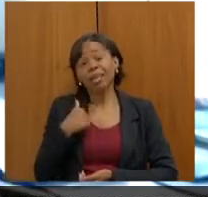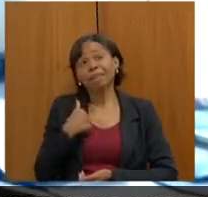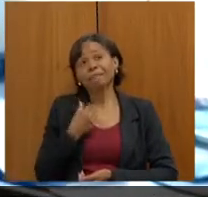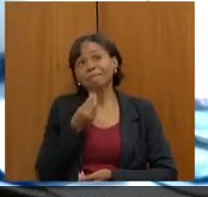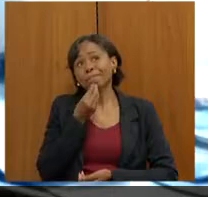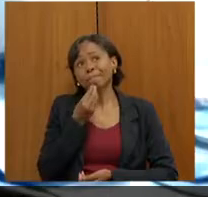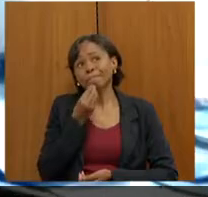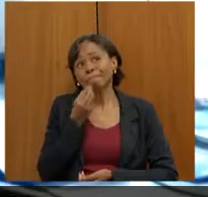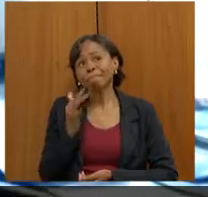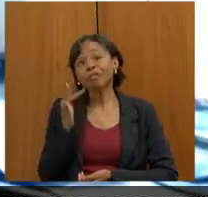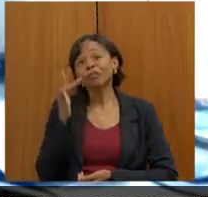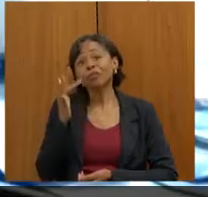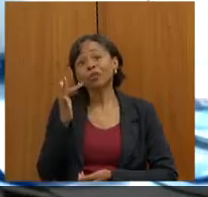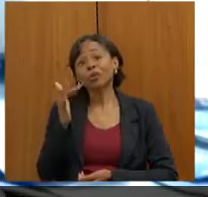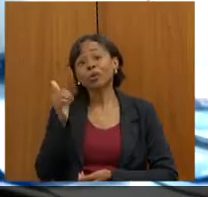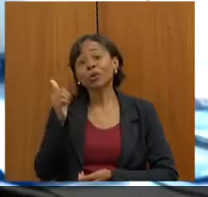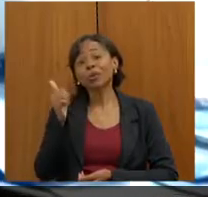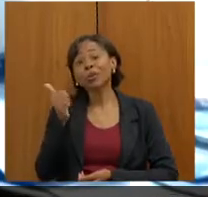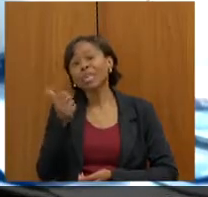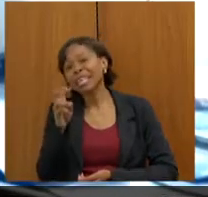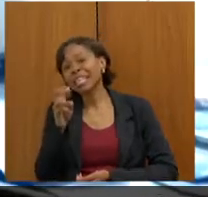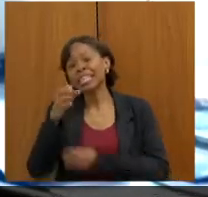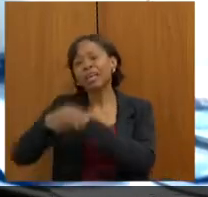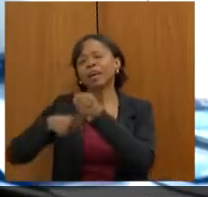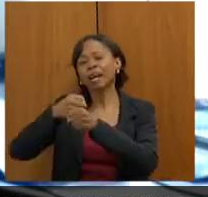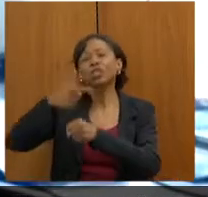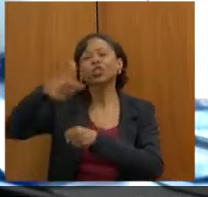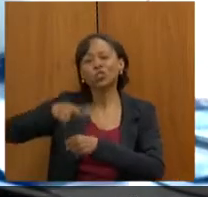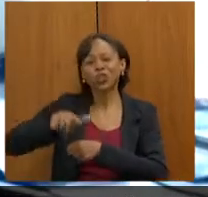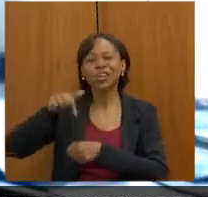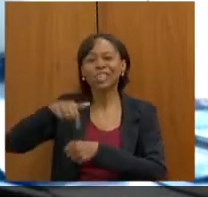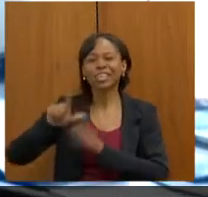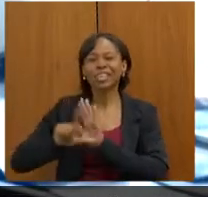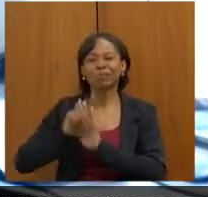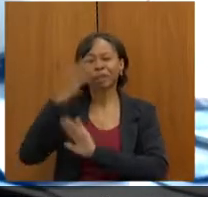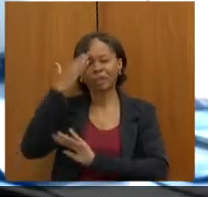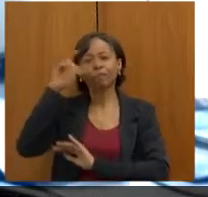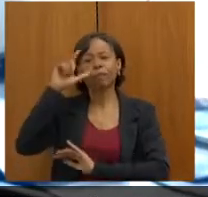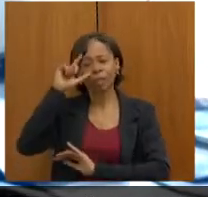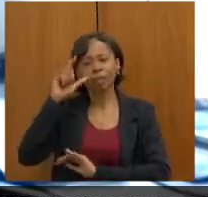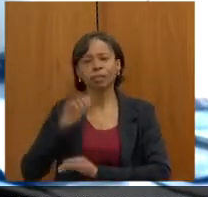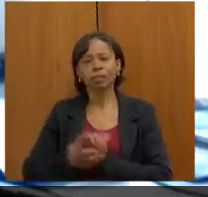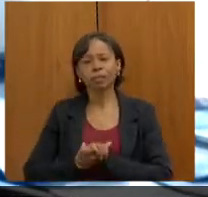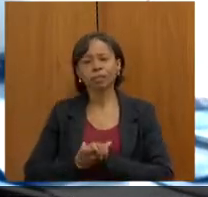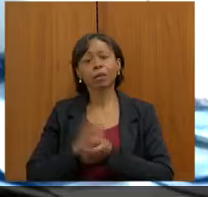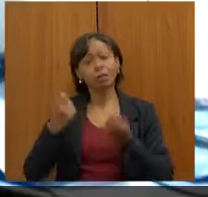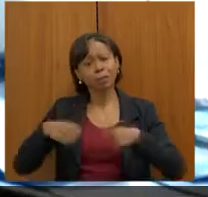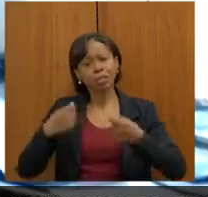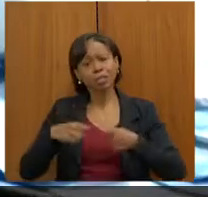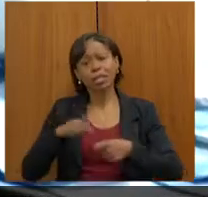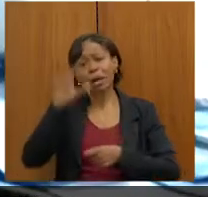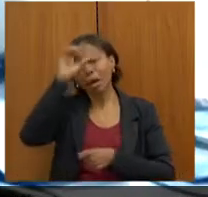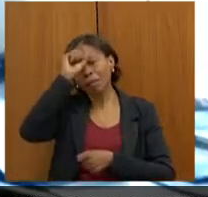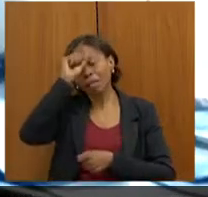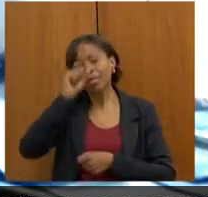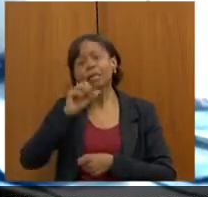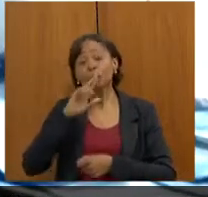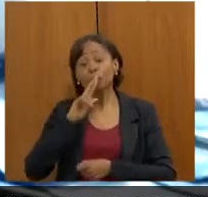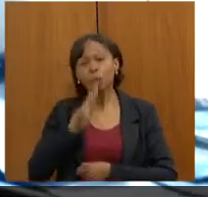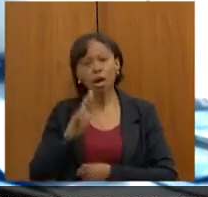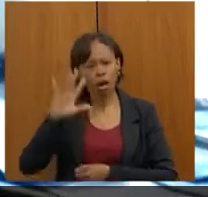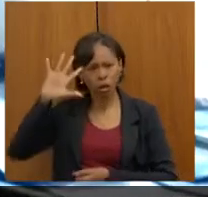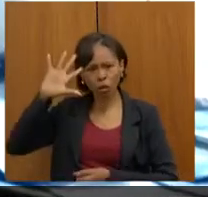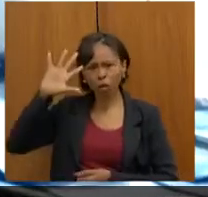próximos 15 anos da Lei Maria da Penha eu espero que a gente aprenda a dar uma resposta complexa